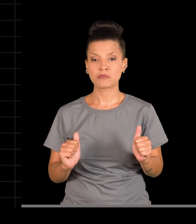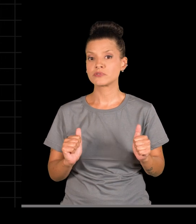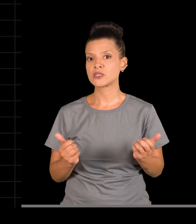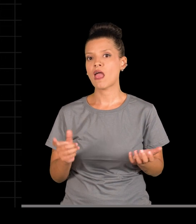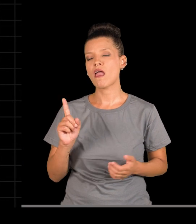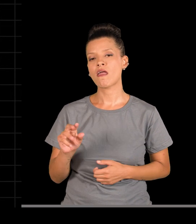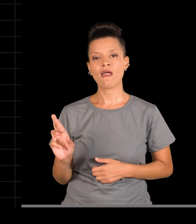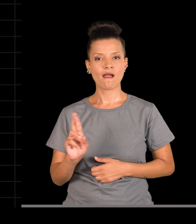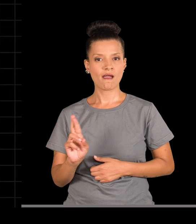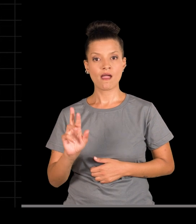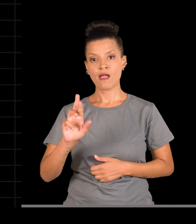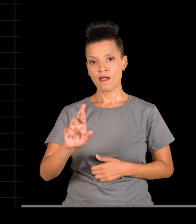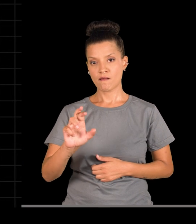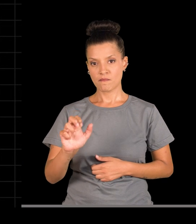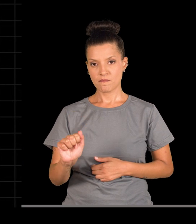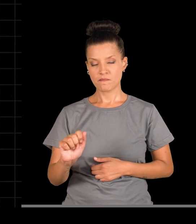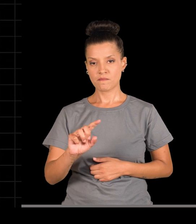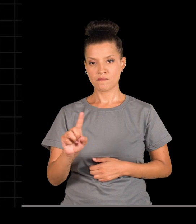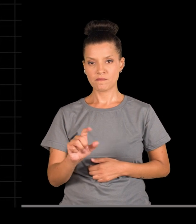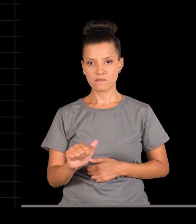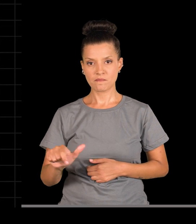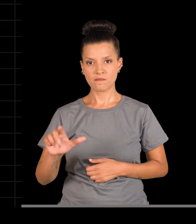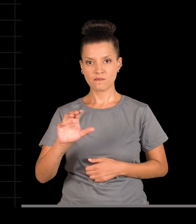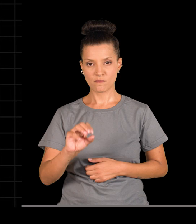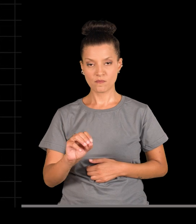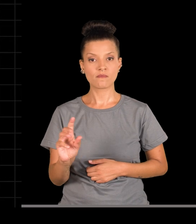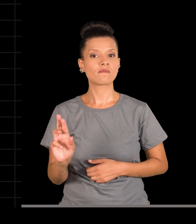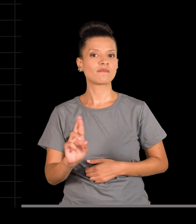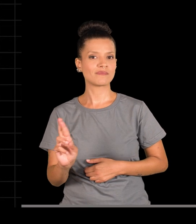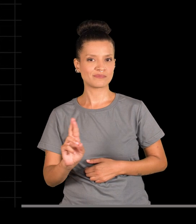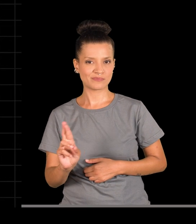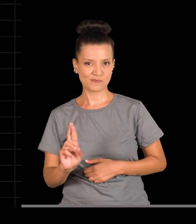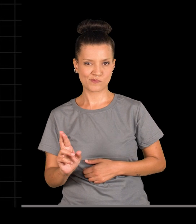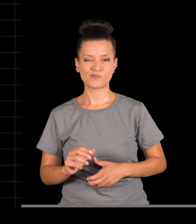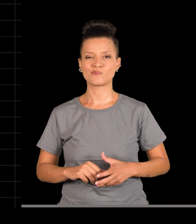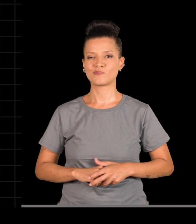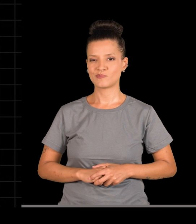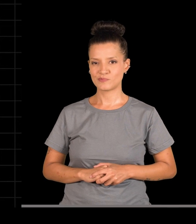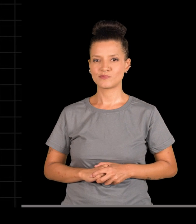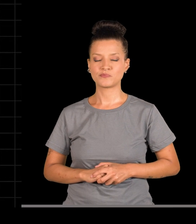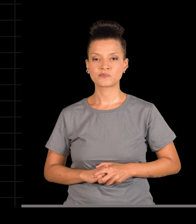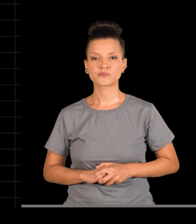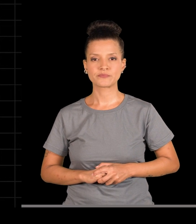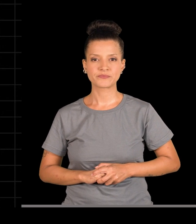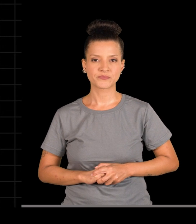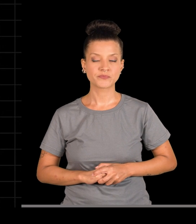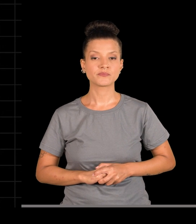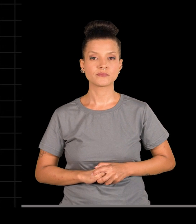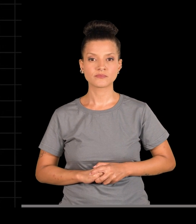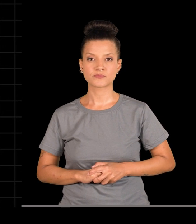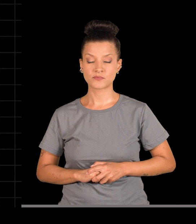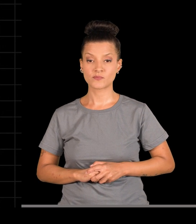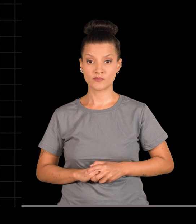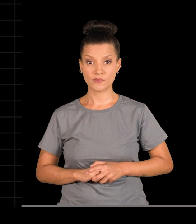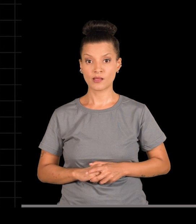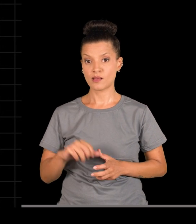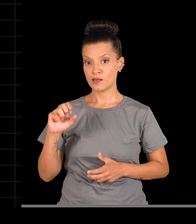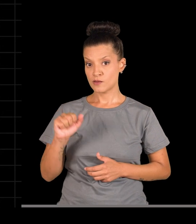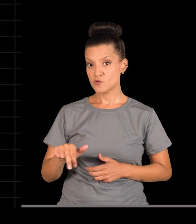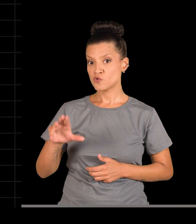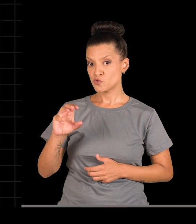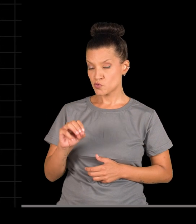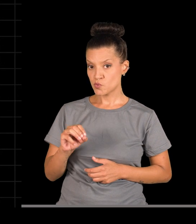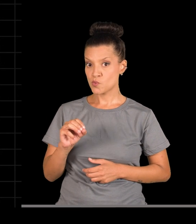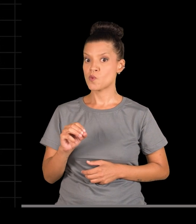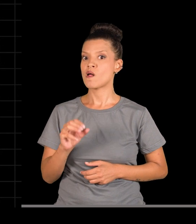de fração, que pode ser também aqui expresso como uma razão. É isso aí. Vamos ver aqui então como é que é esse probleminha aqui para a gente entender melhor.